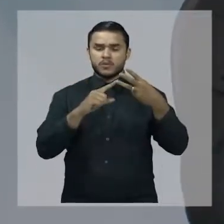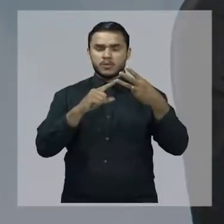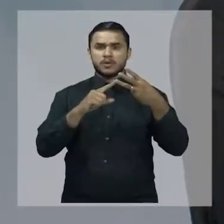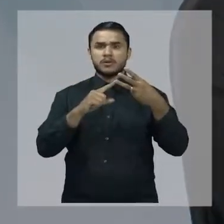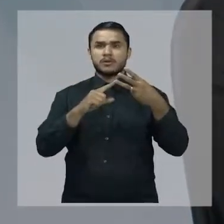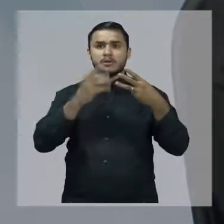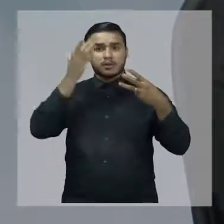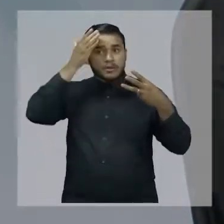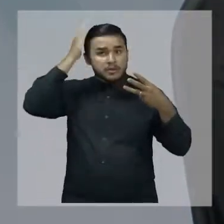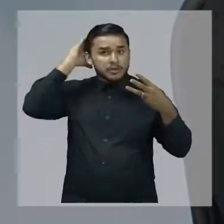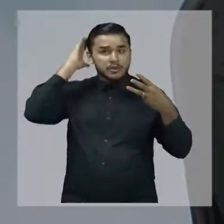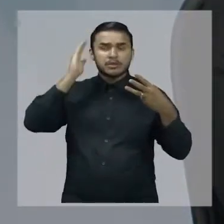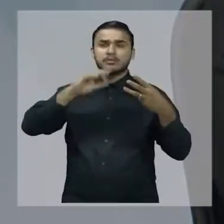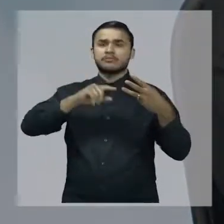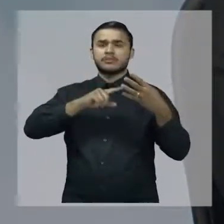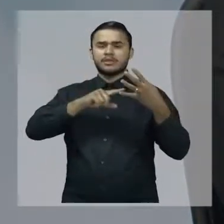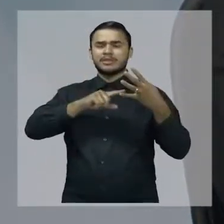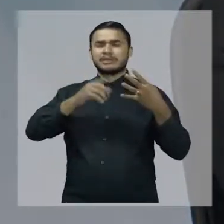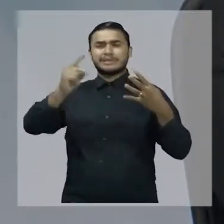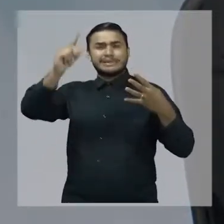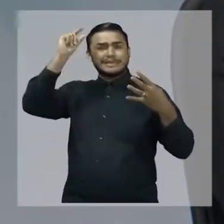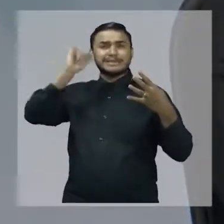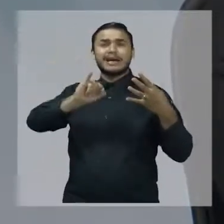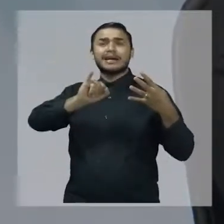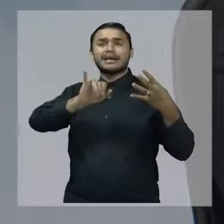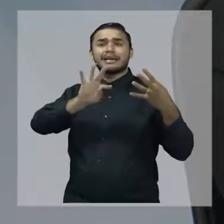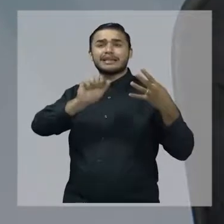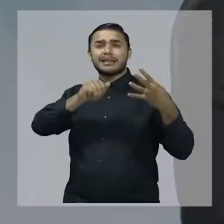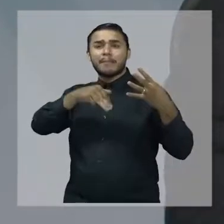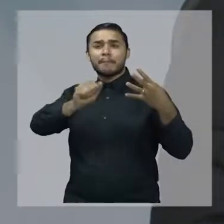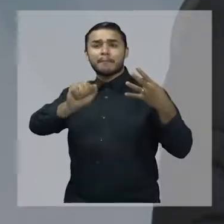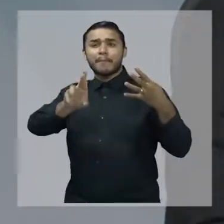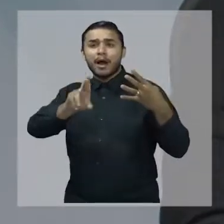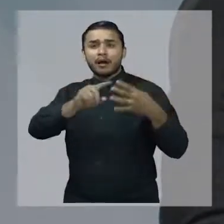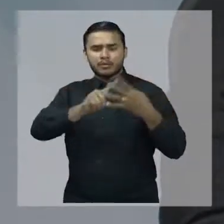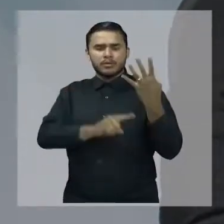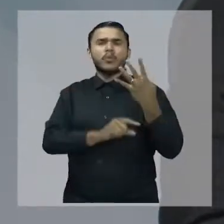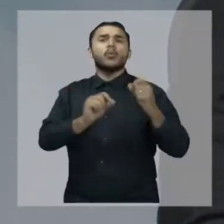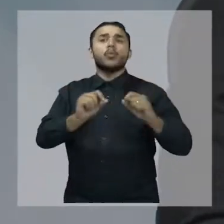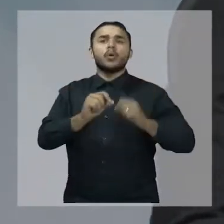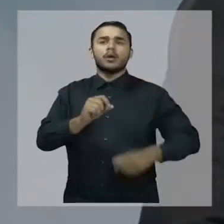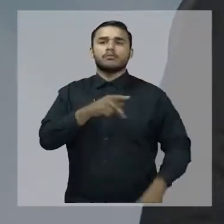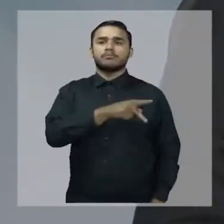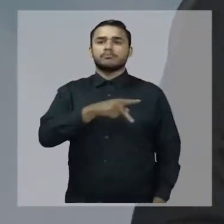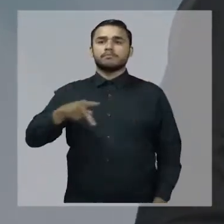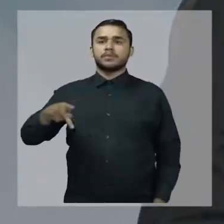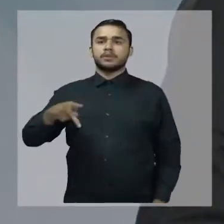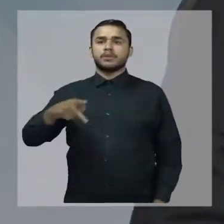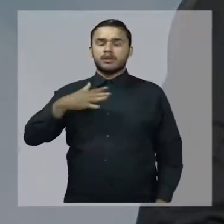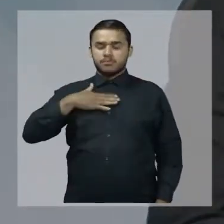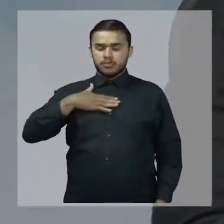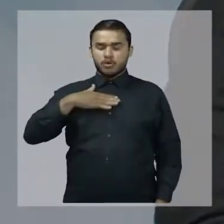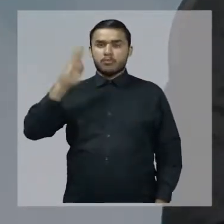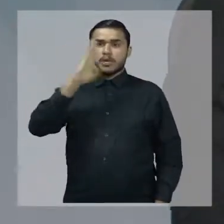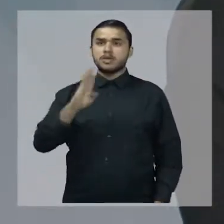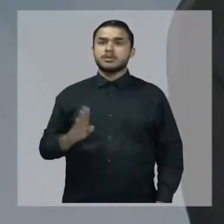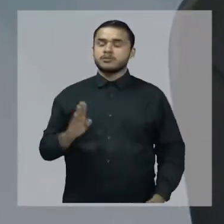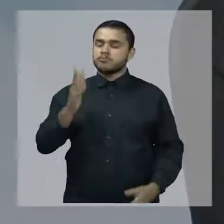Ele chamava o líder do governo lá, brigava para ter o controle das duas casas, para poder